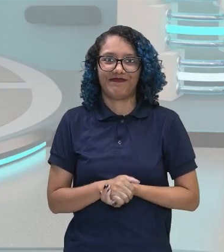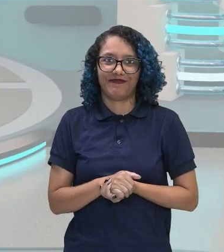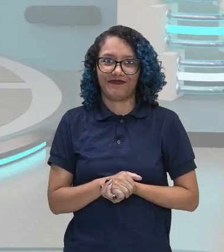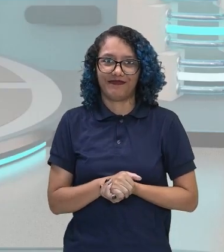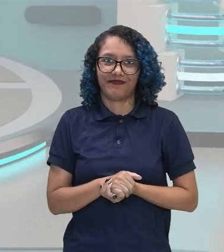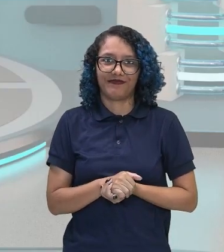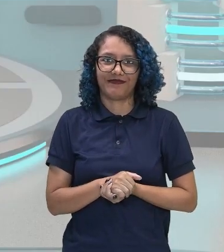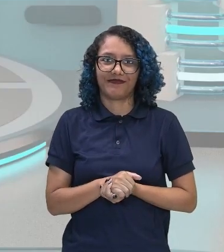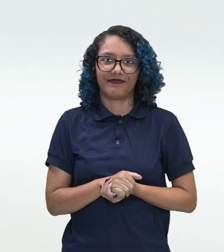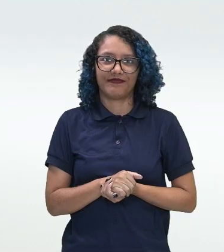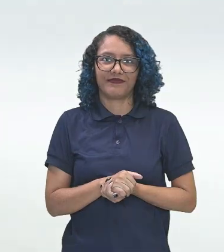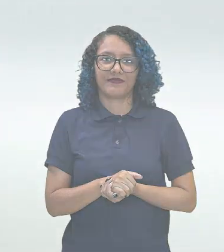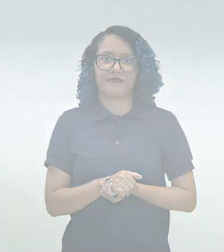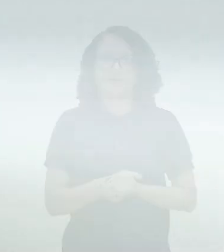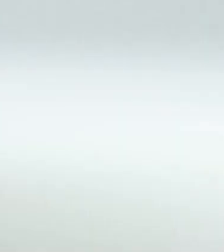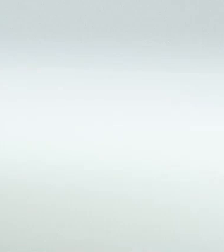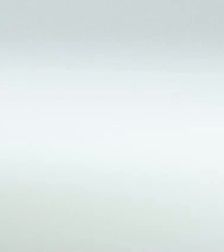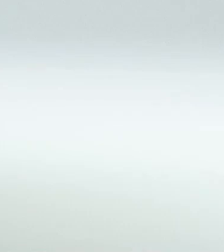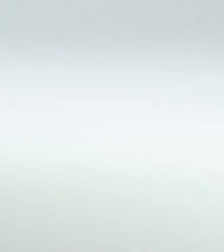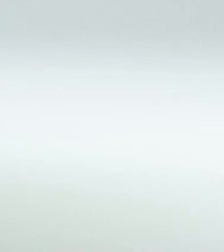hoje?